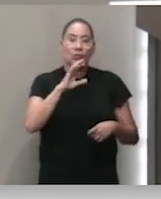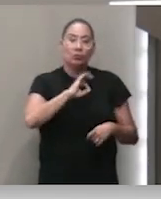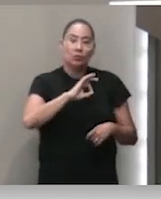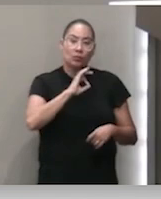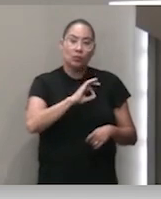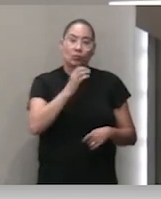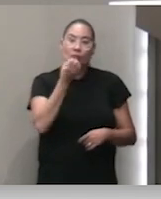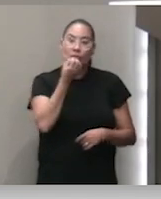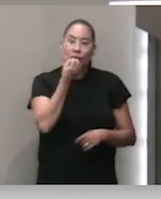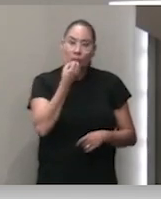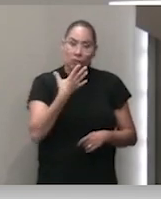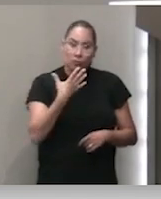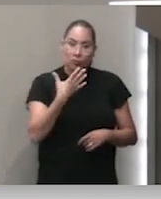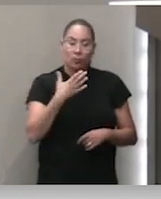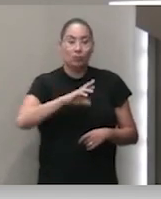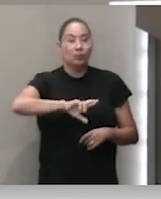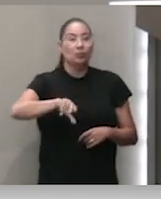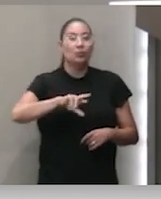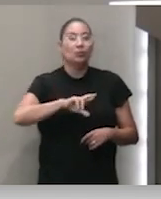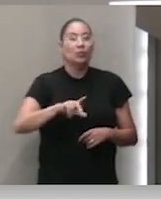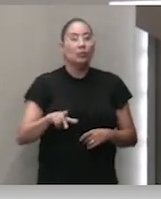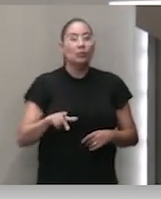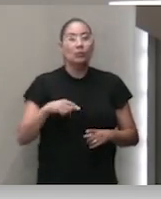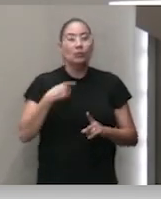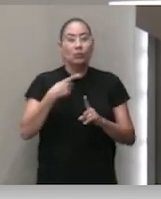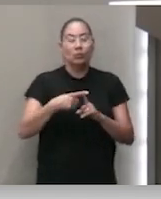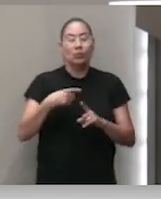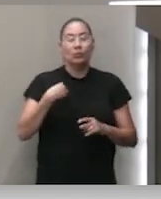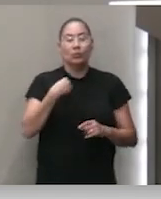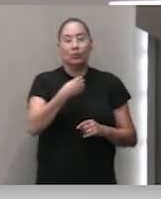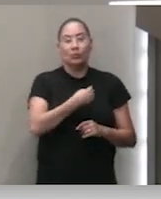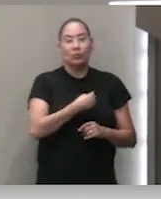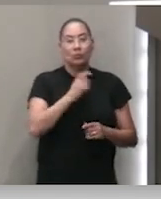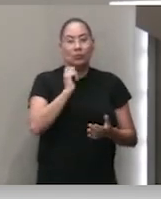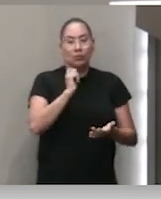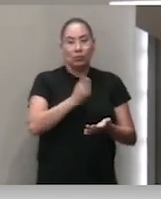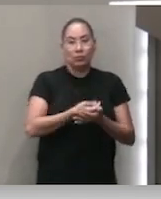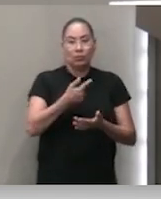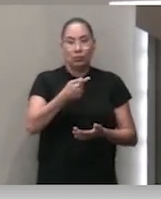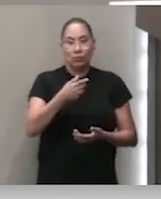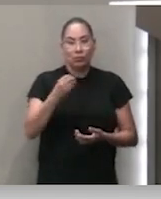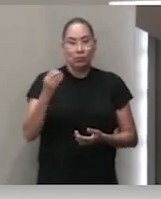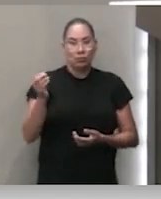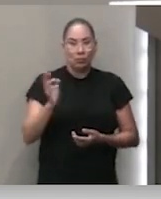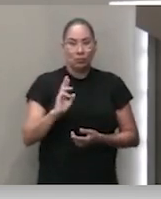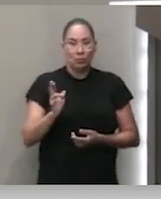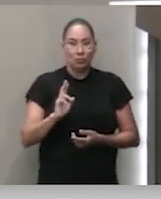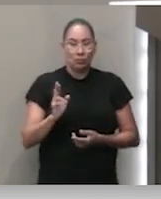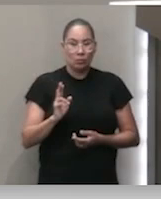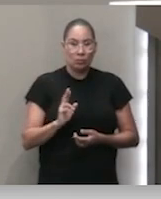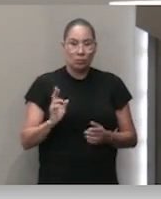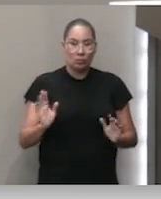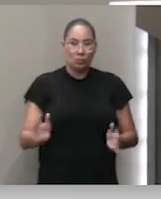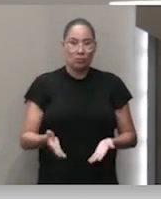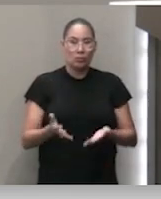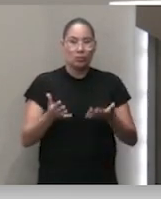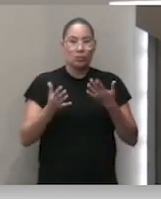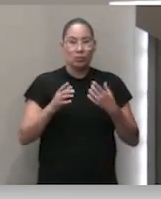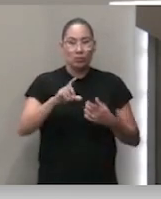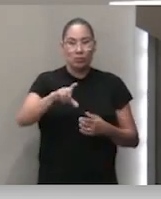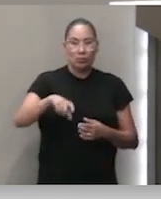bem, não uma questão aí do mais médico que o município está pagando R$700 de incentivo aí de